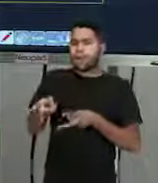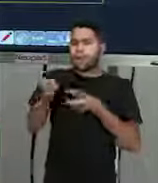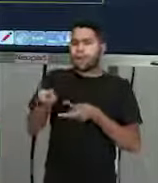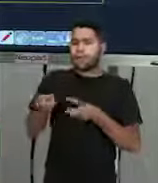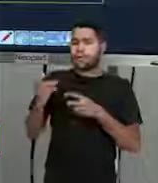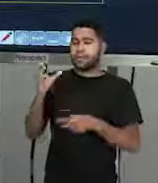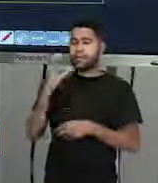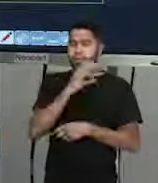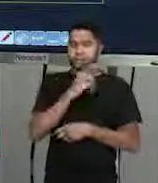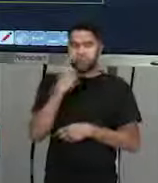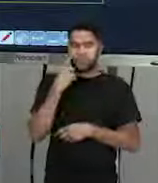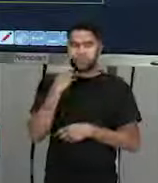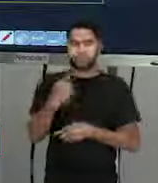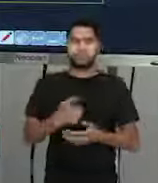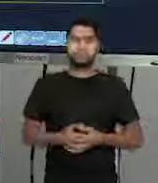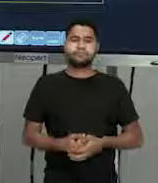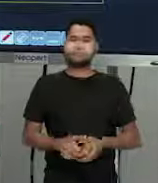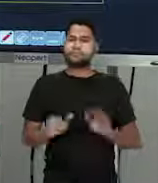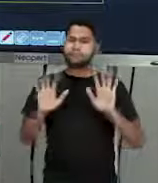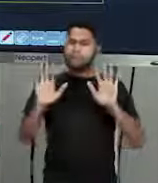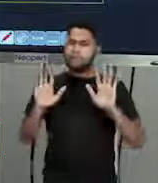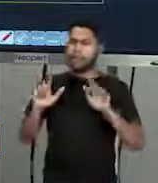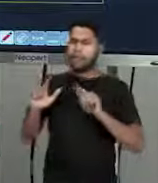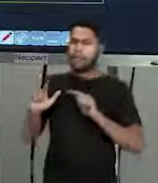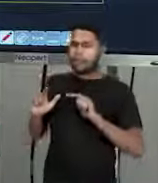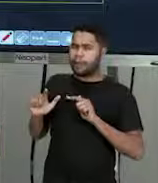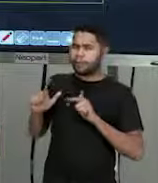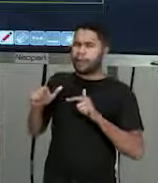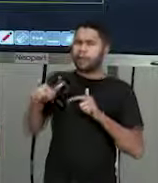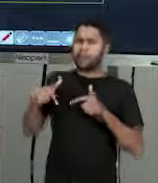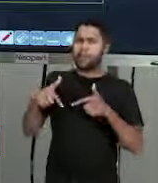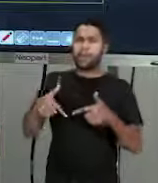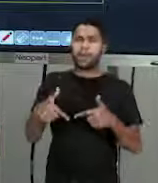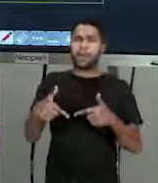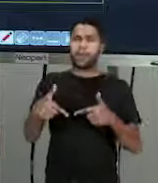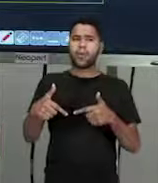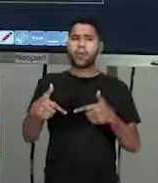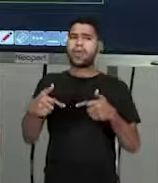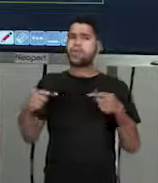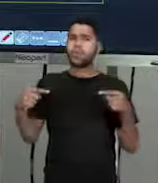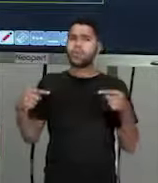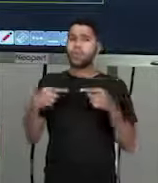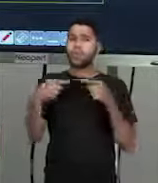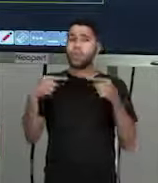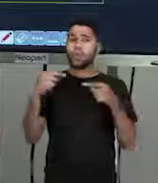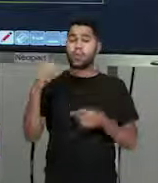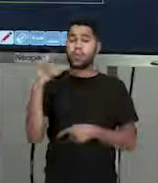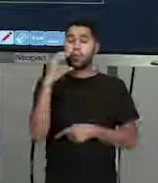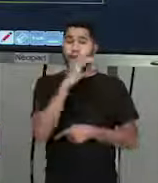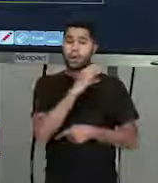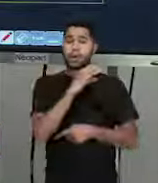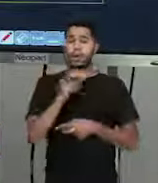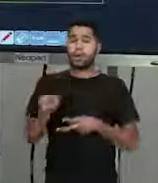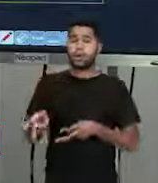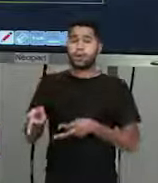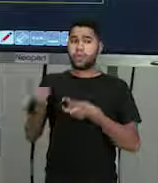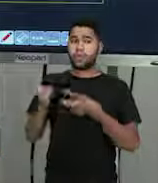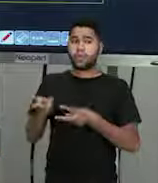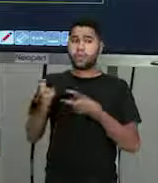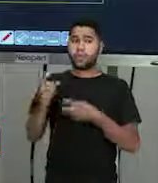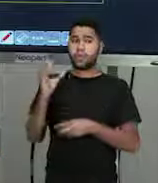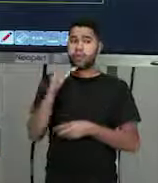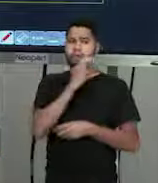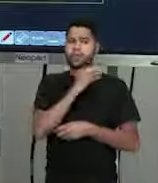quente. Vejamos, mas esse trabalho, ele é igual ao calor retirado da fonte